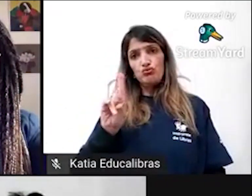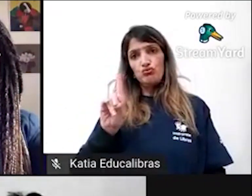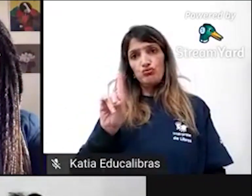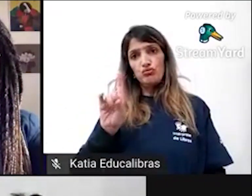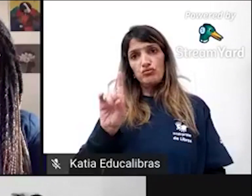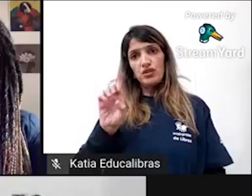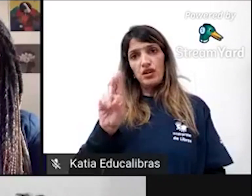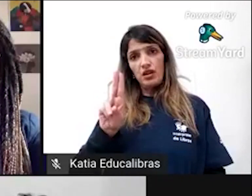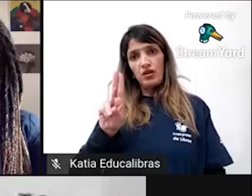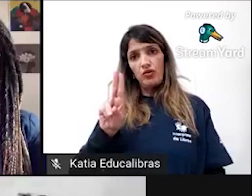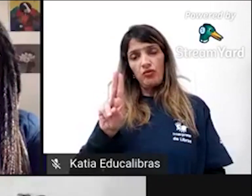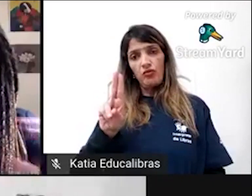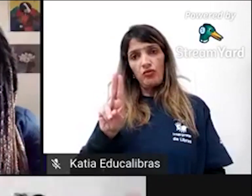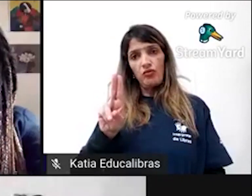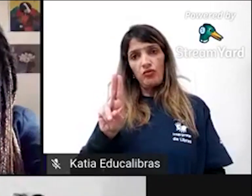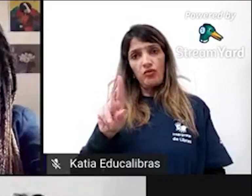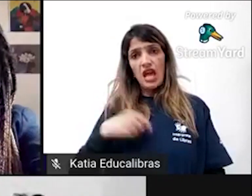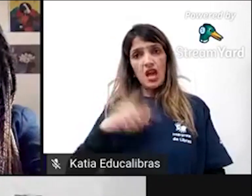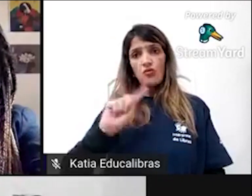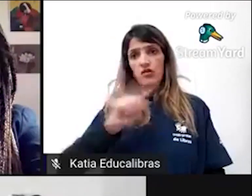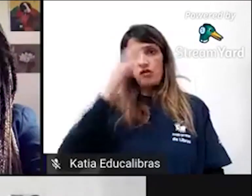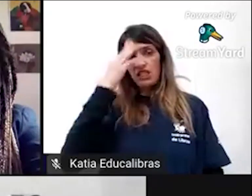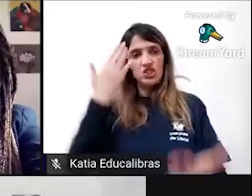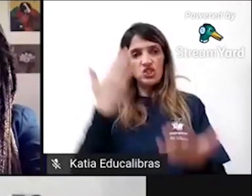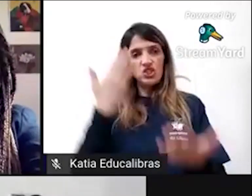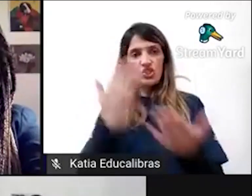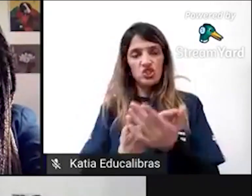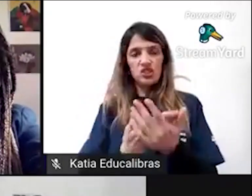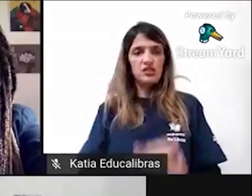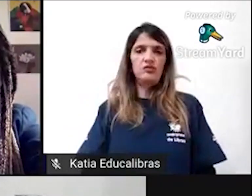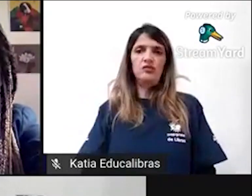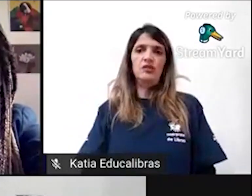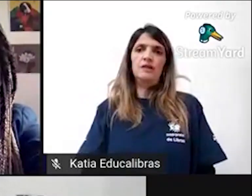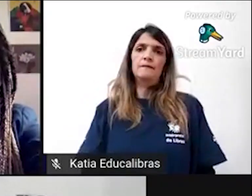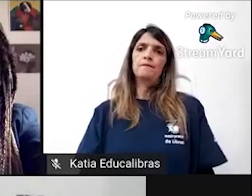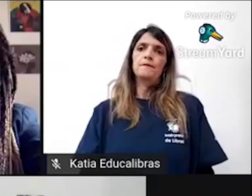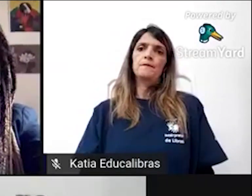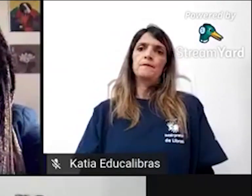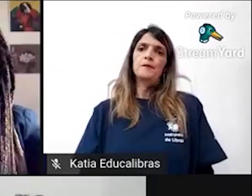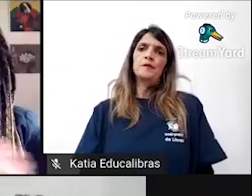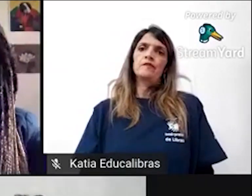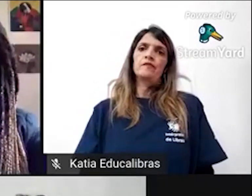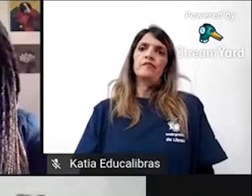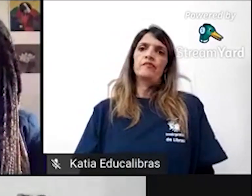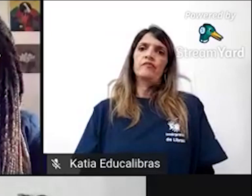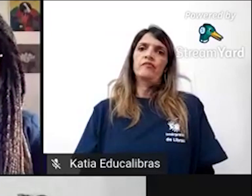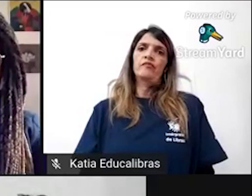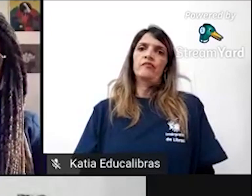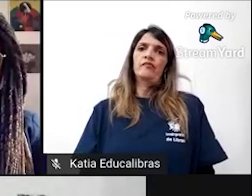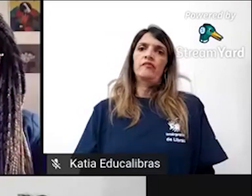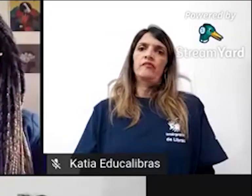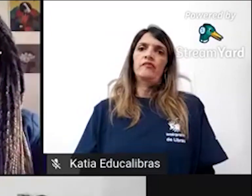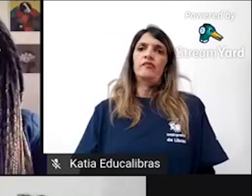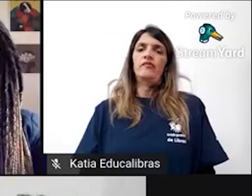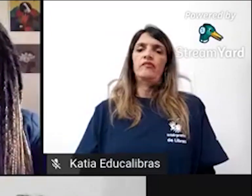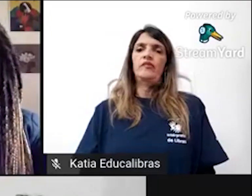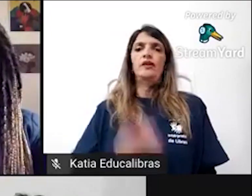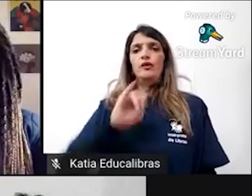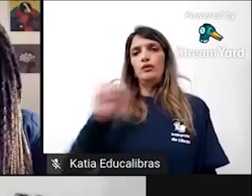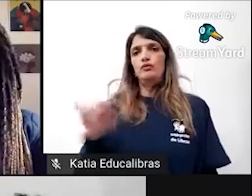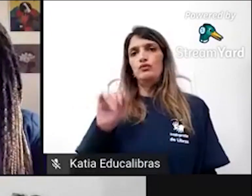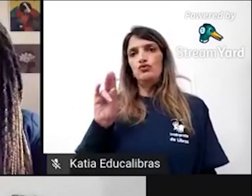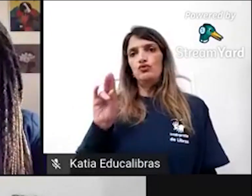mais nessa força. Sou optiana, a história do judeu é dele, como